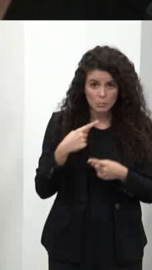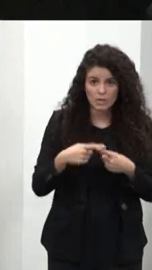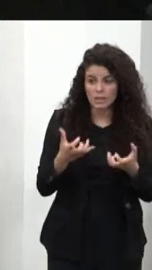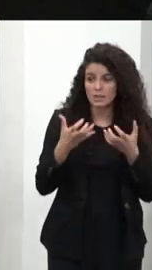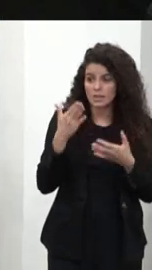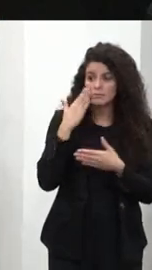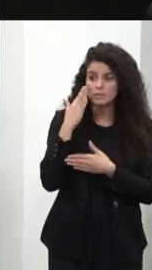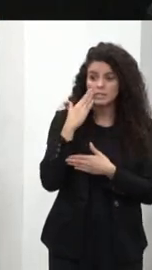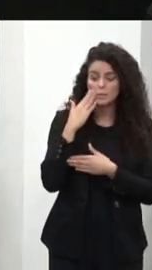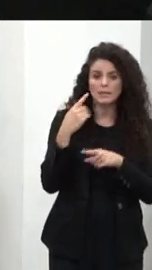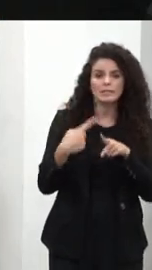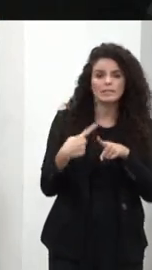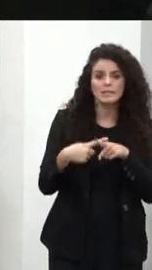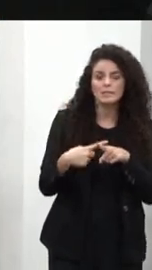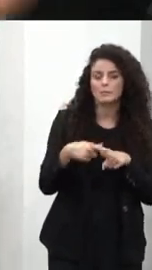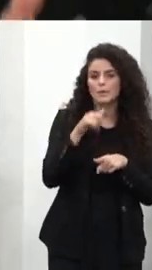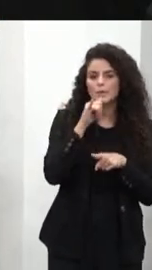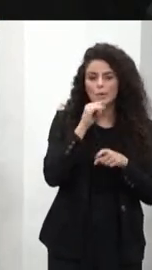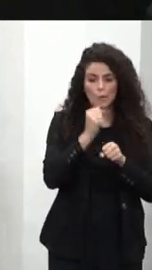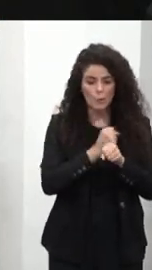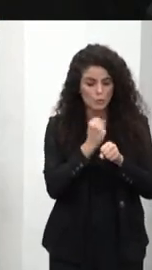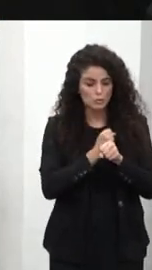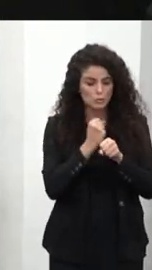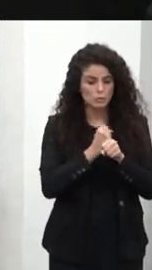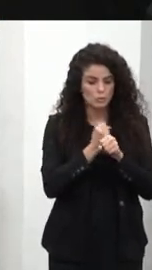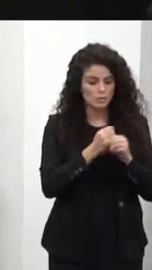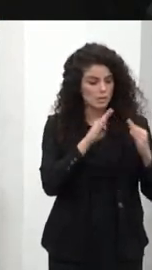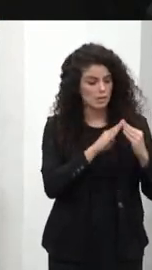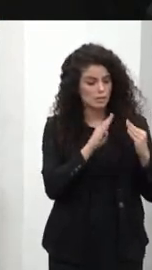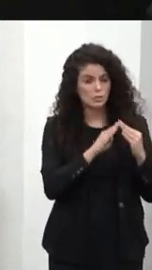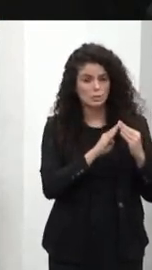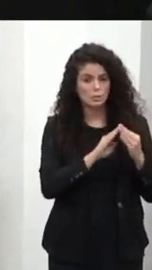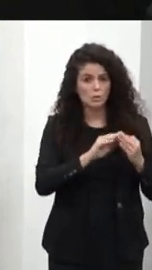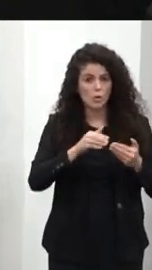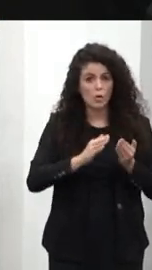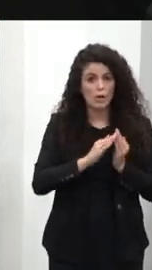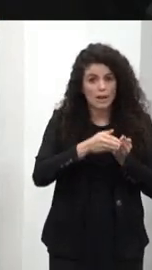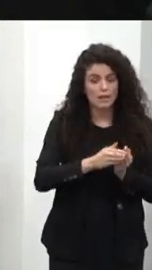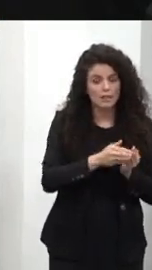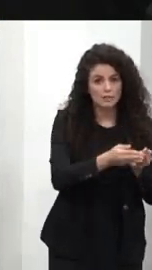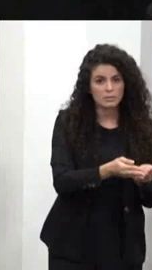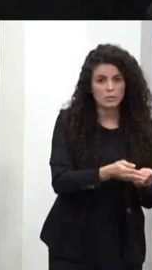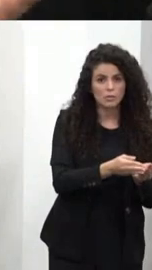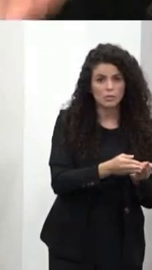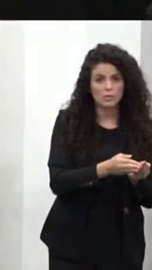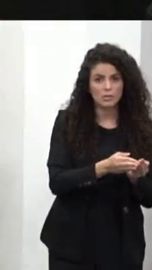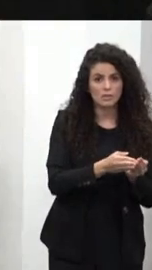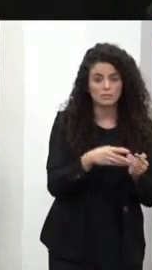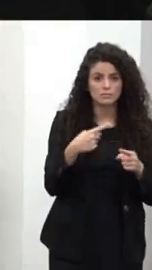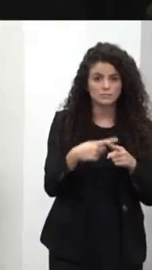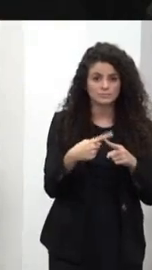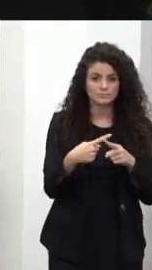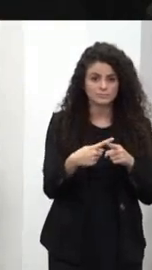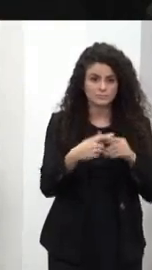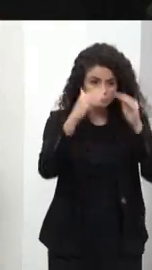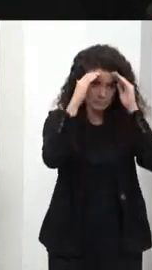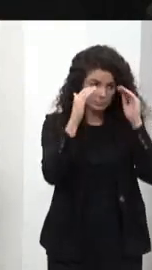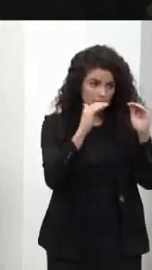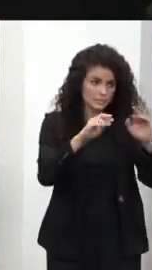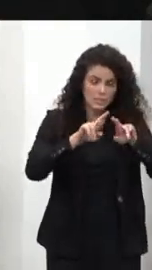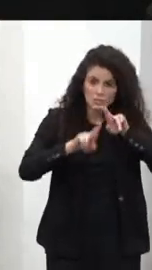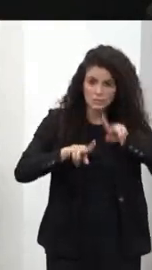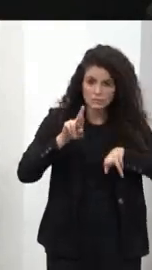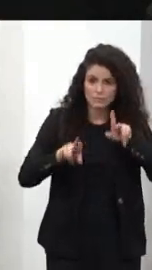é da construção do Rancho Canoa da construção da Canoa de um pau só da nossas culturas que todo respeito né as